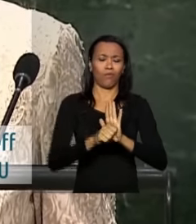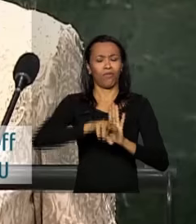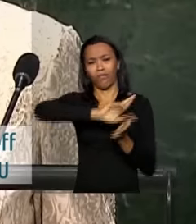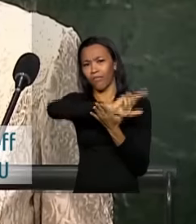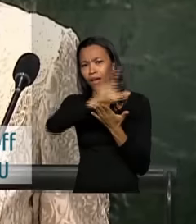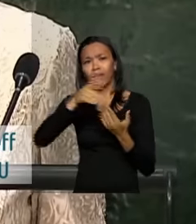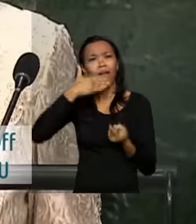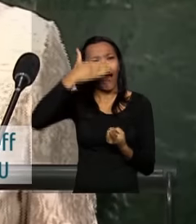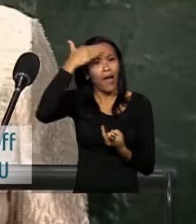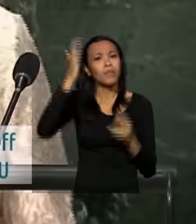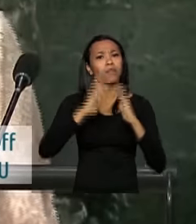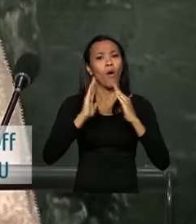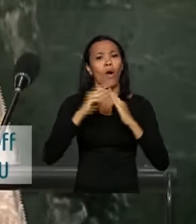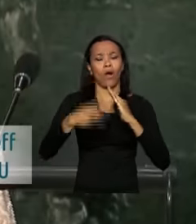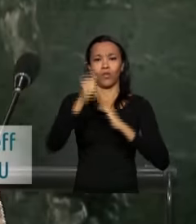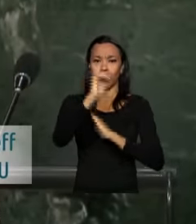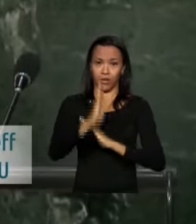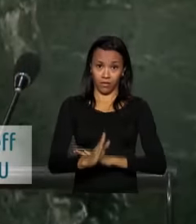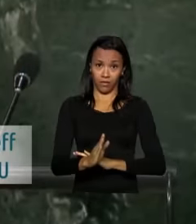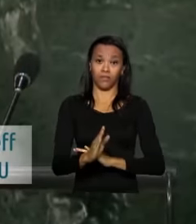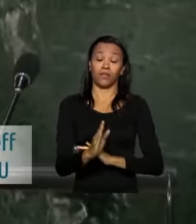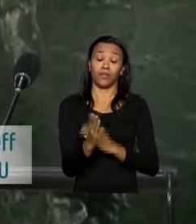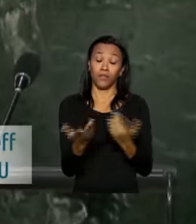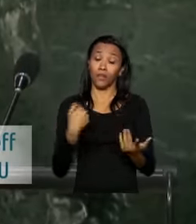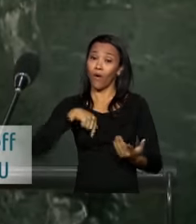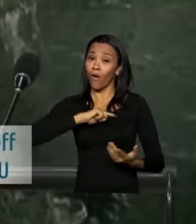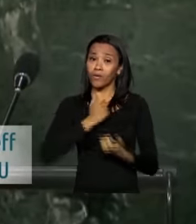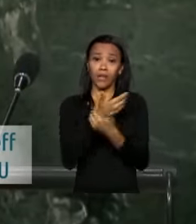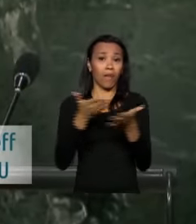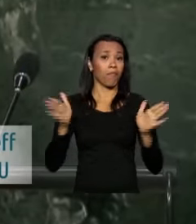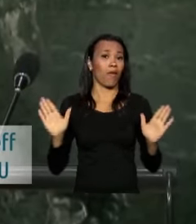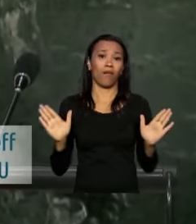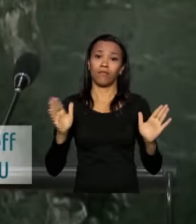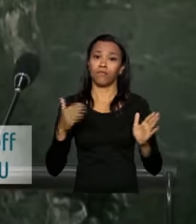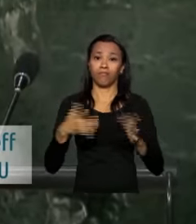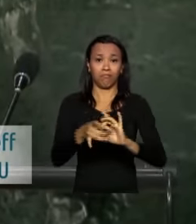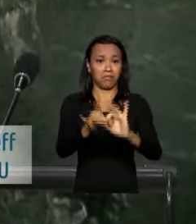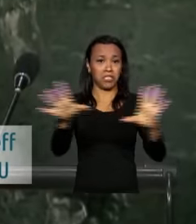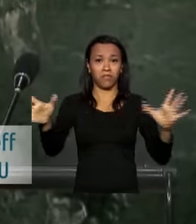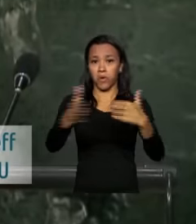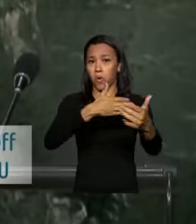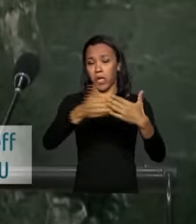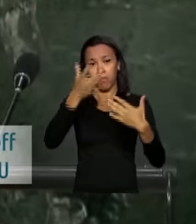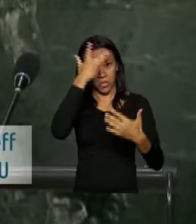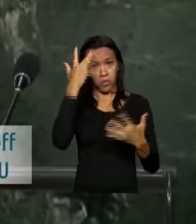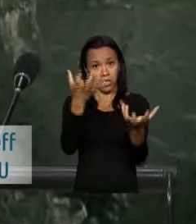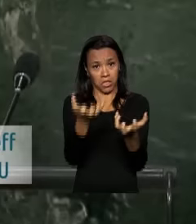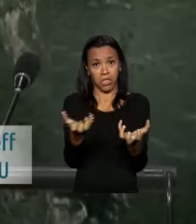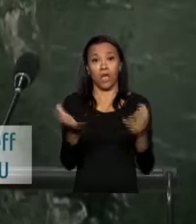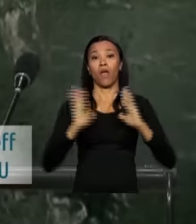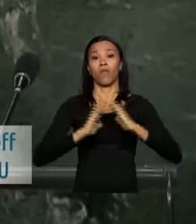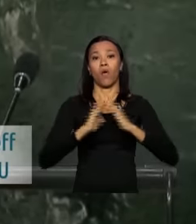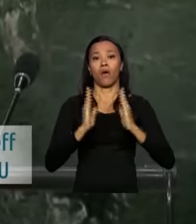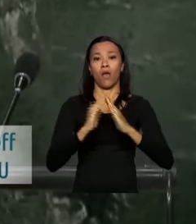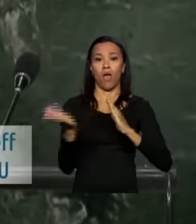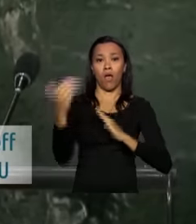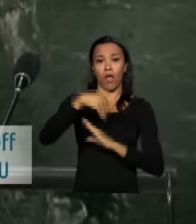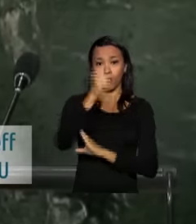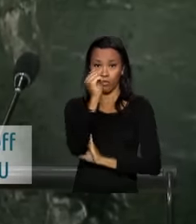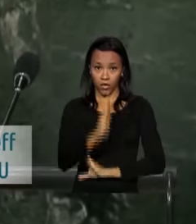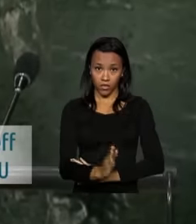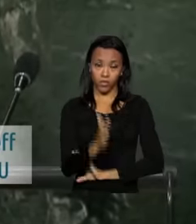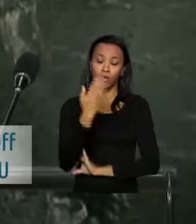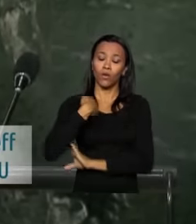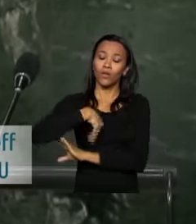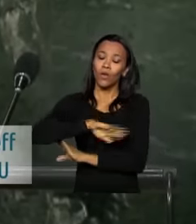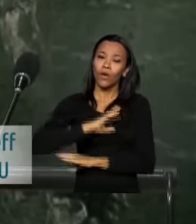e asiáticos. Estamos abertos, de braços abertos, para receber refugiados. Somos um